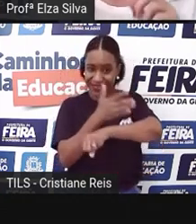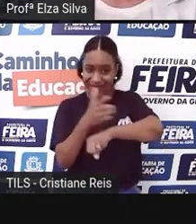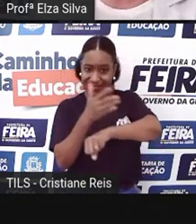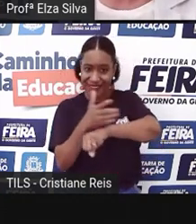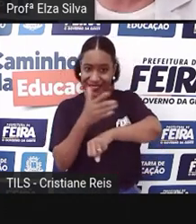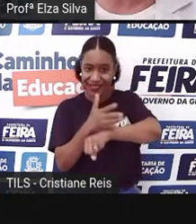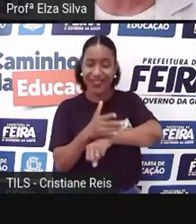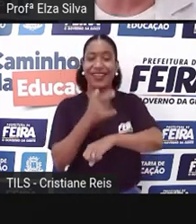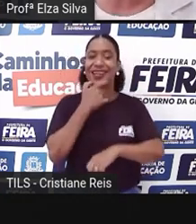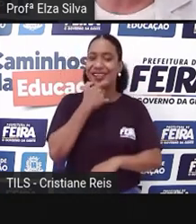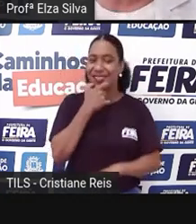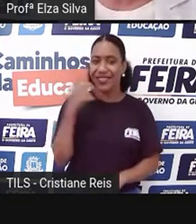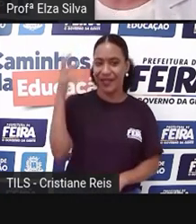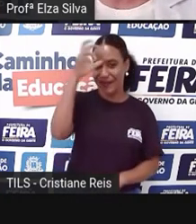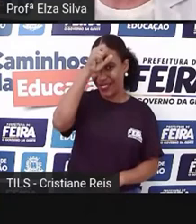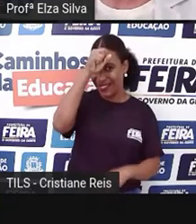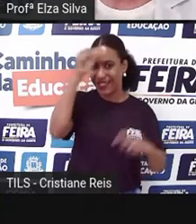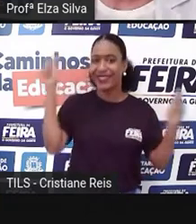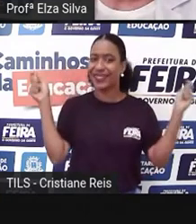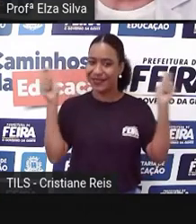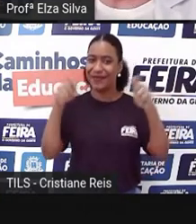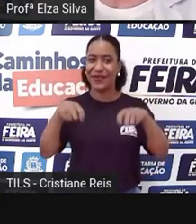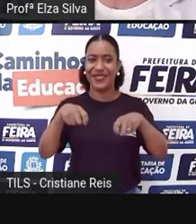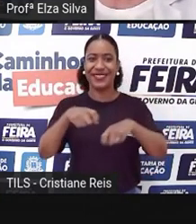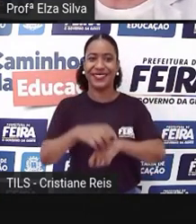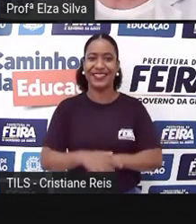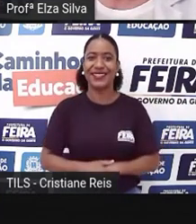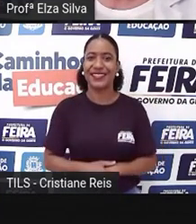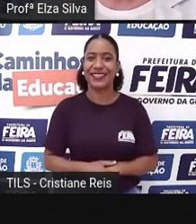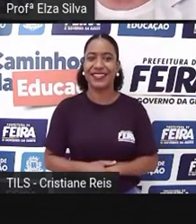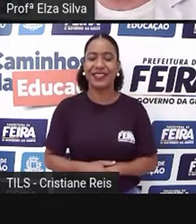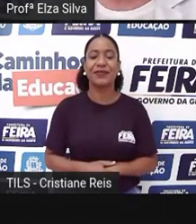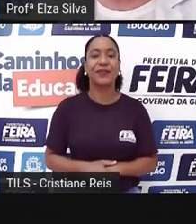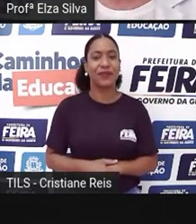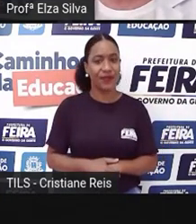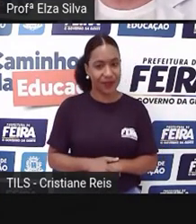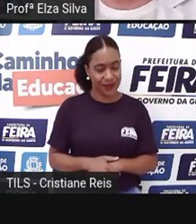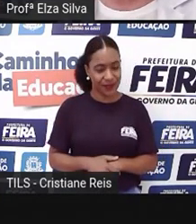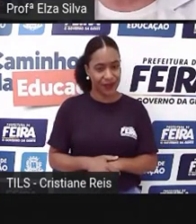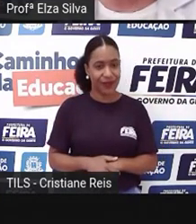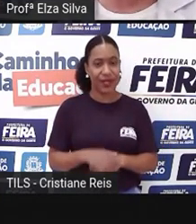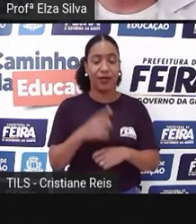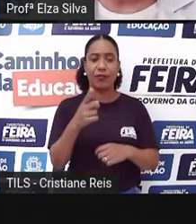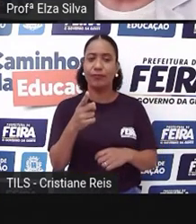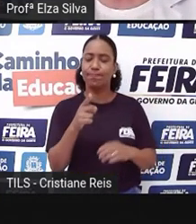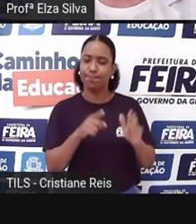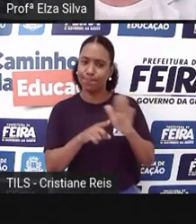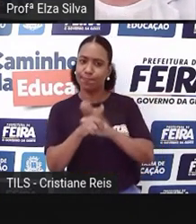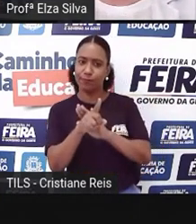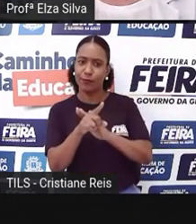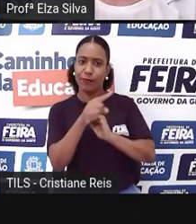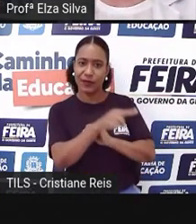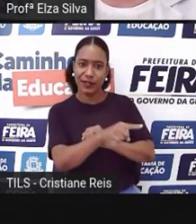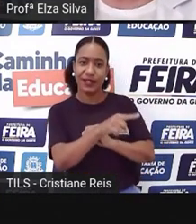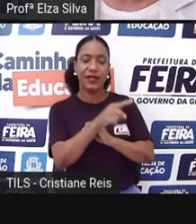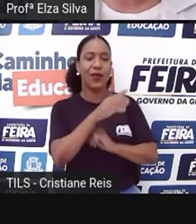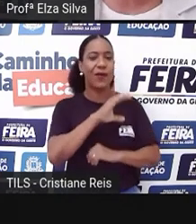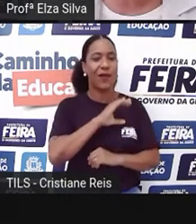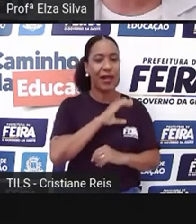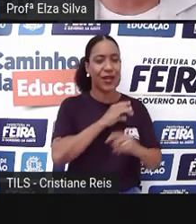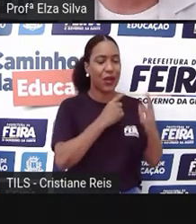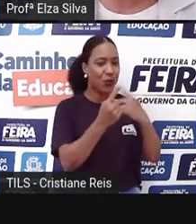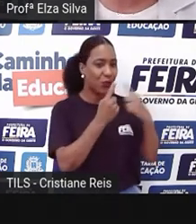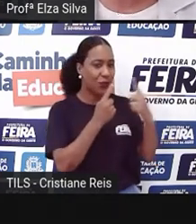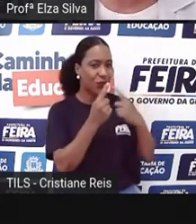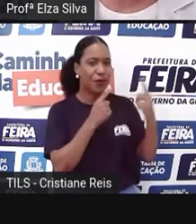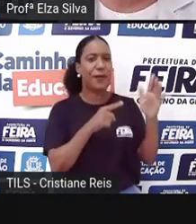porque você é capaz de fazer isso. Que tal entrevistar seus colegas da escola e descobrir qual o hobby que